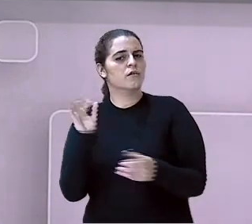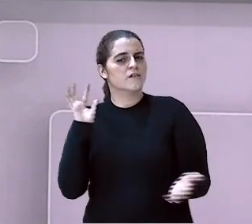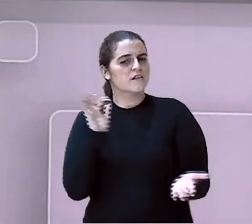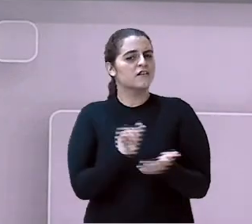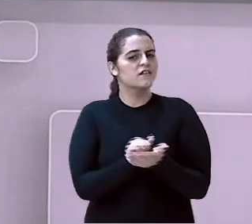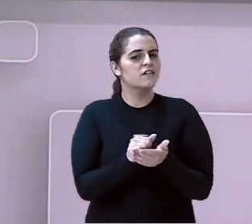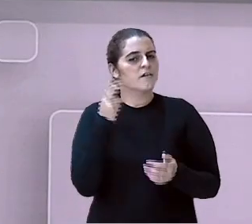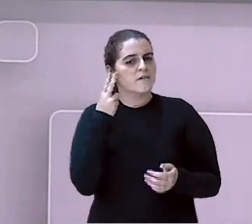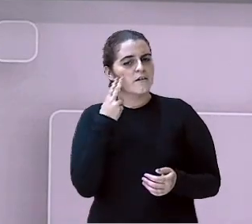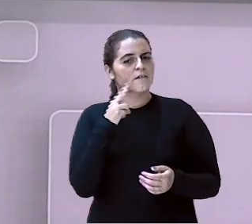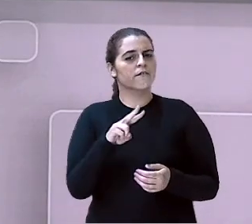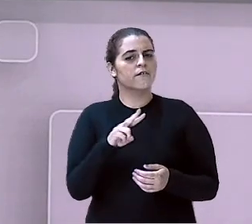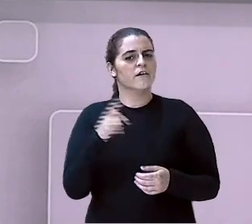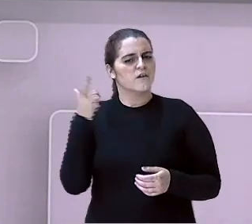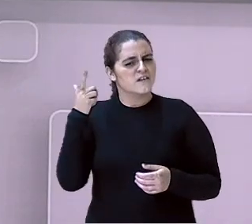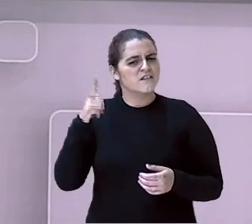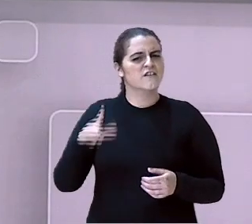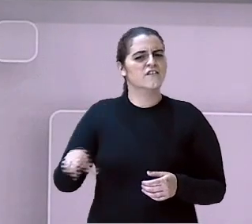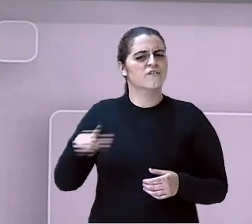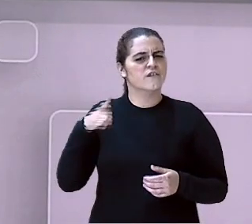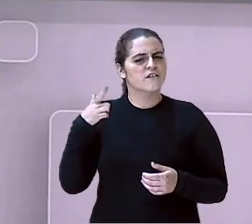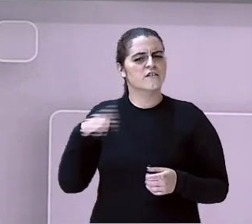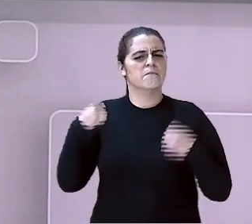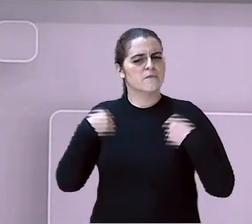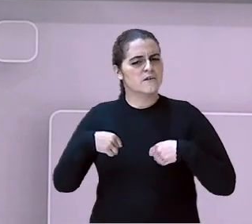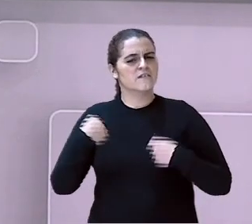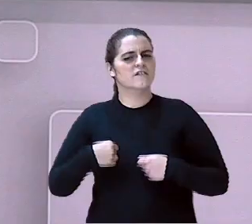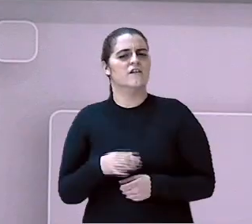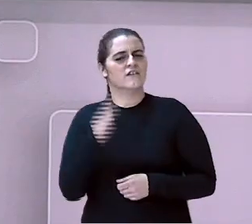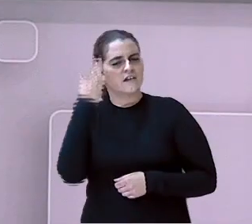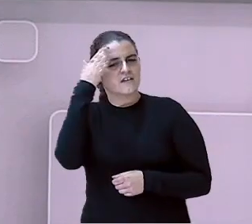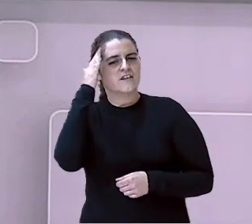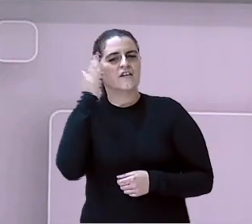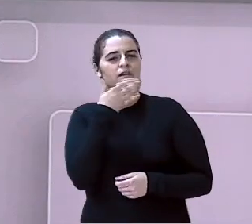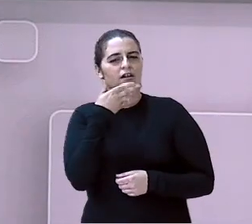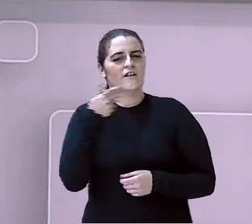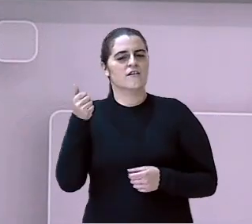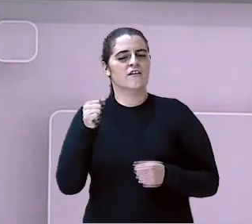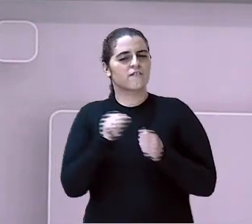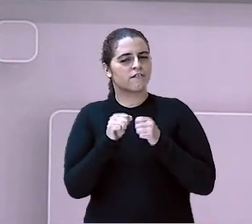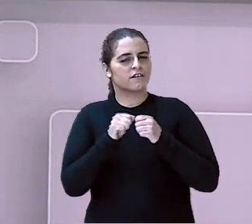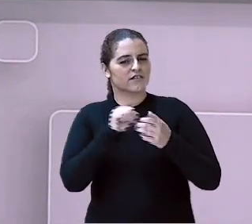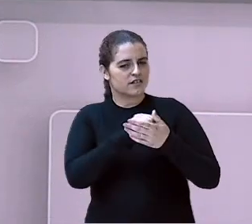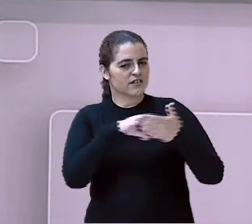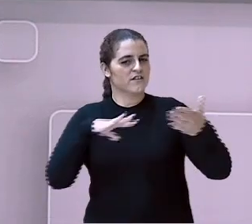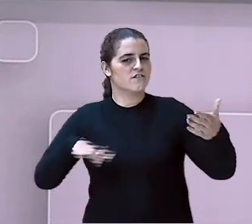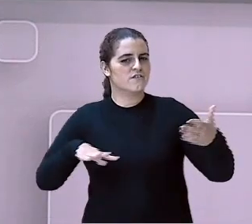e assiste quantas vezes você quiser até você entender e conseguir fazer as